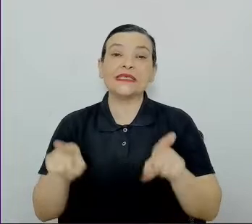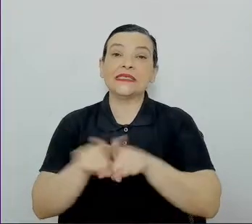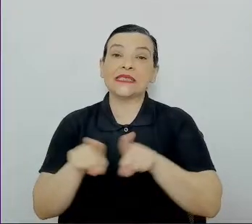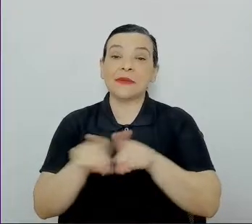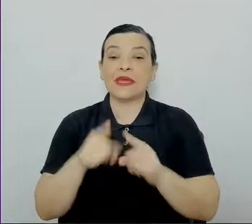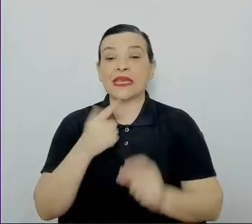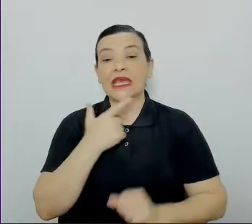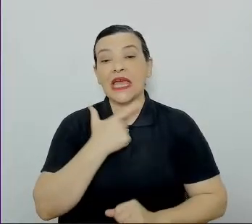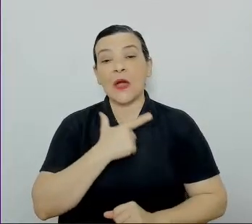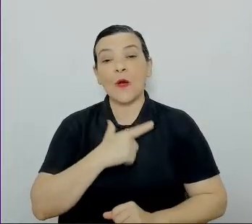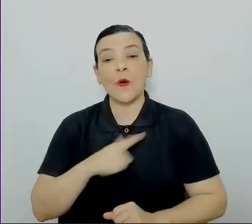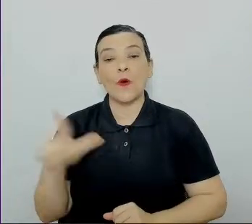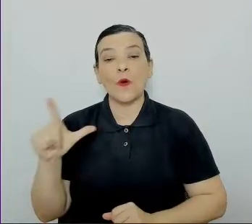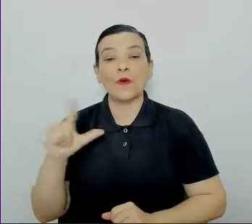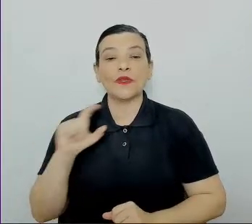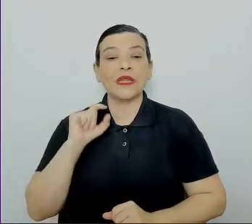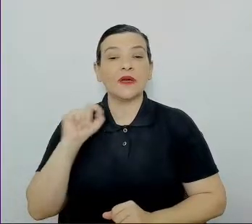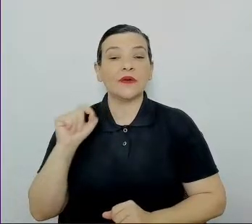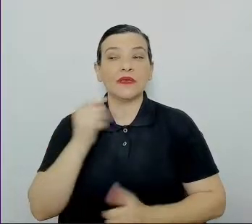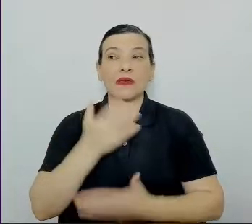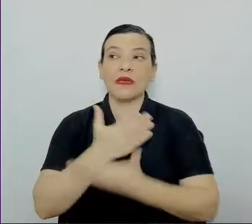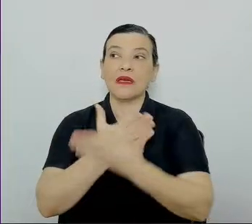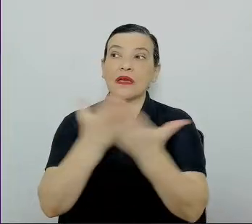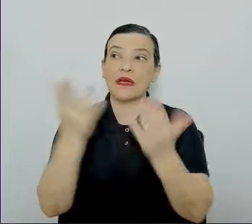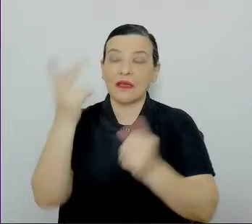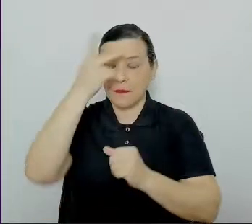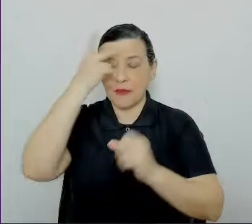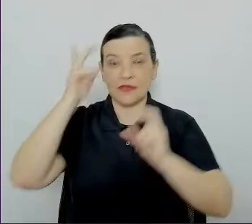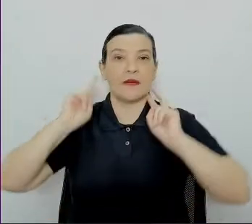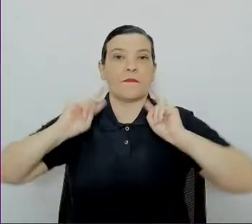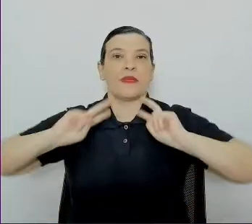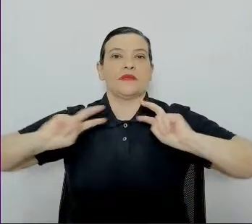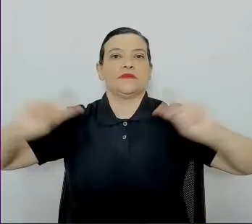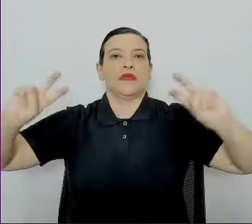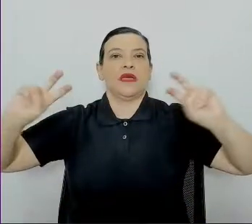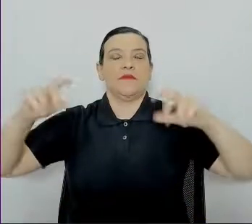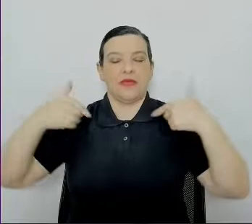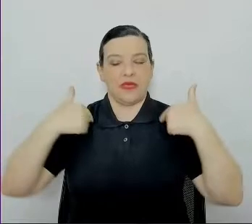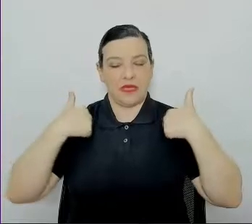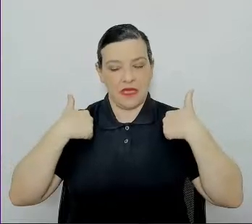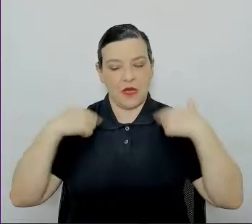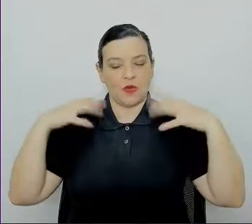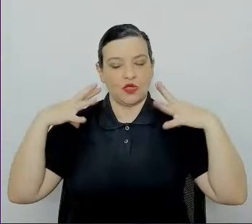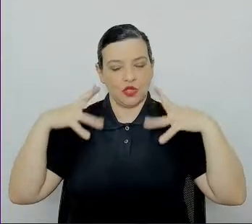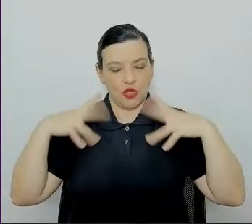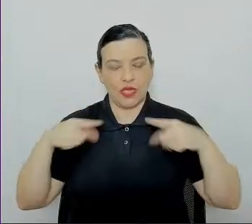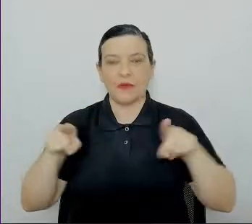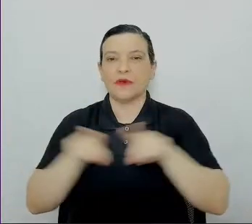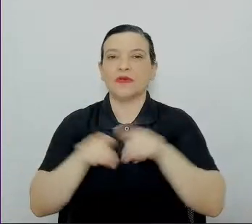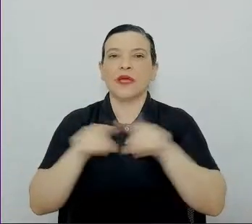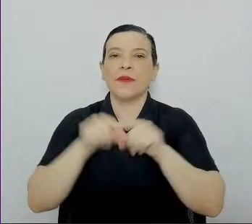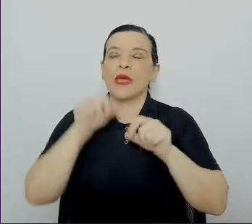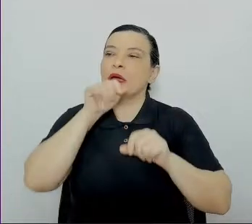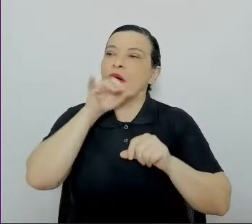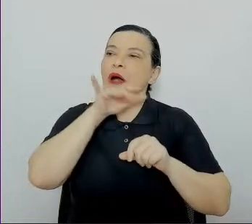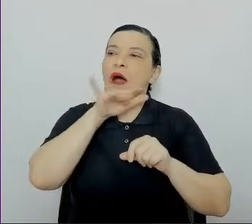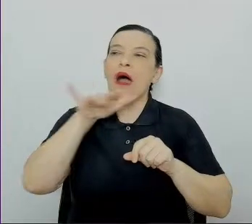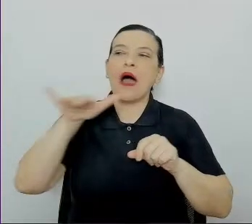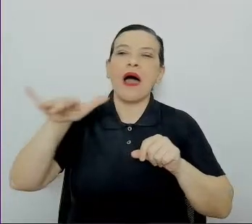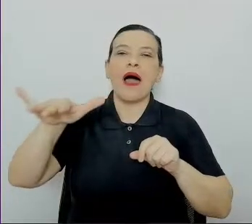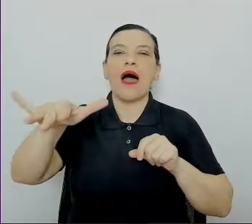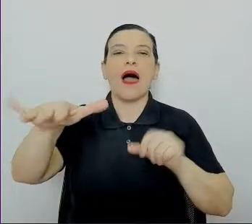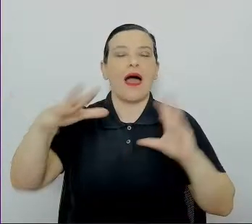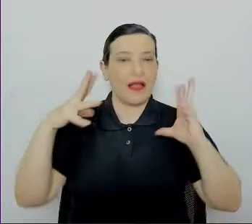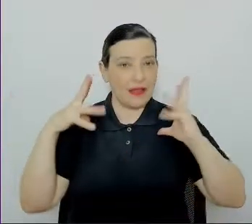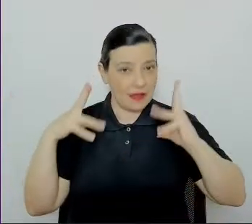que é a dimensão social, que é ser percebido como uma pessoa limpa ou que tem um bom hálito. Isso explica para a gente por que a pasta de